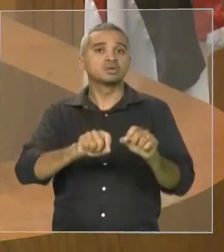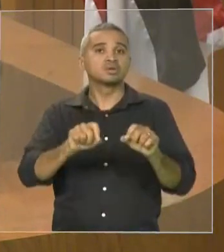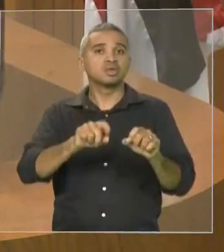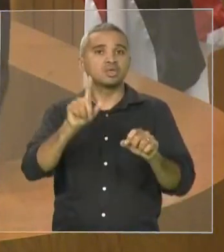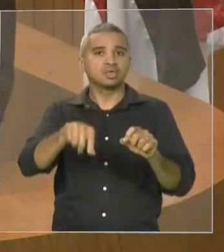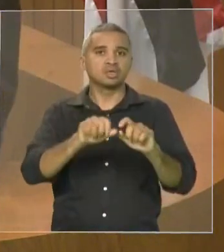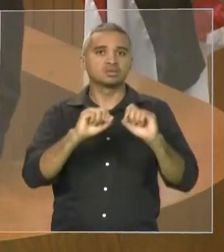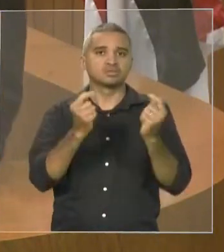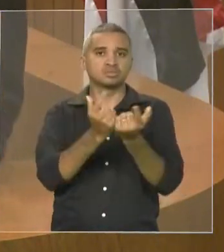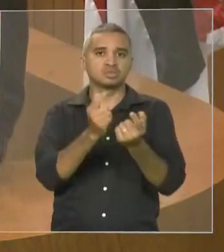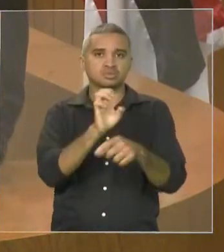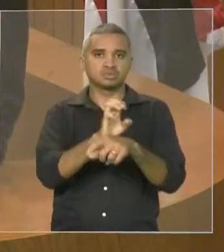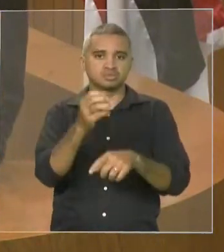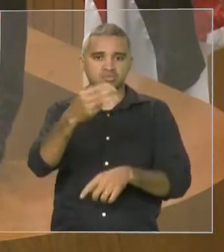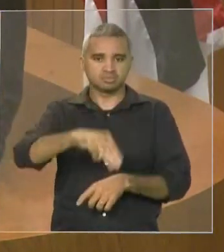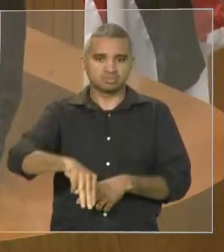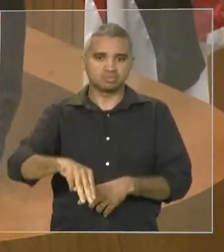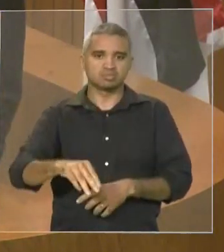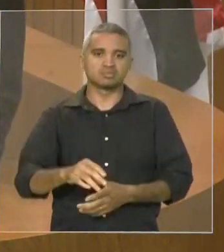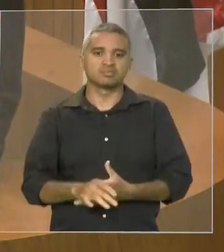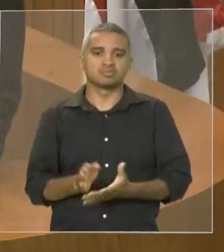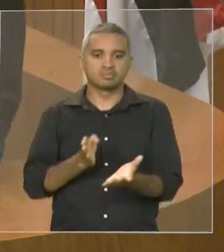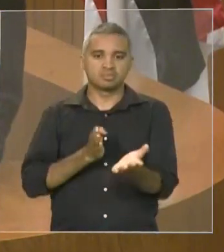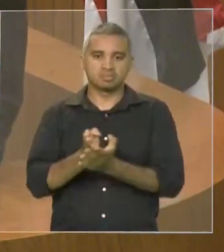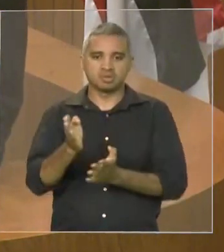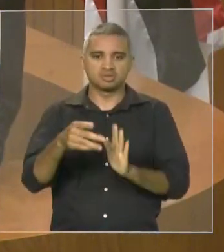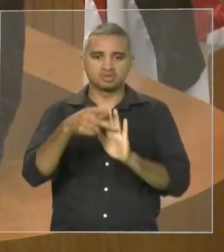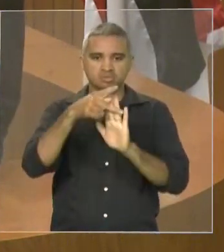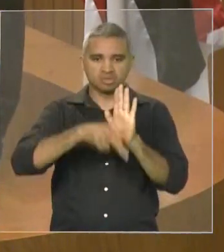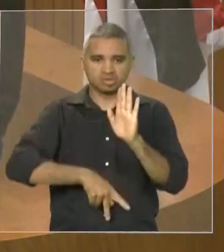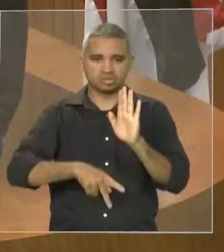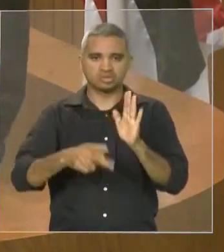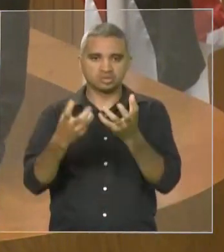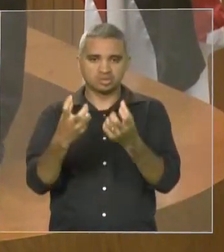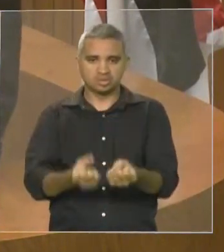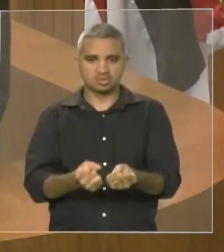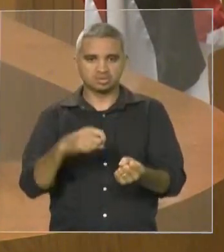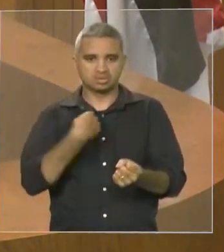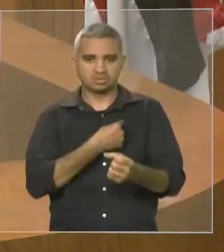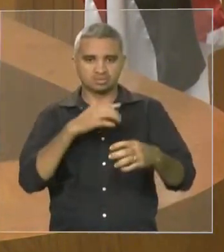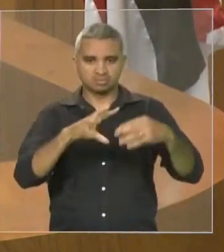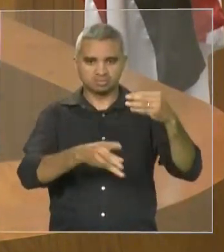Assembleia do Maranhão a aprovar esse projeto com o acolhimento da nossa emenda, senhores e senhoras deputados.